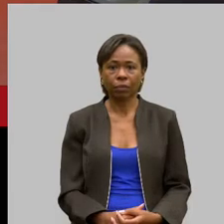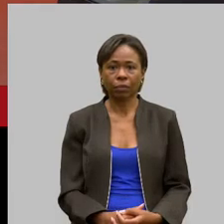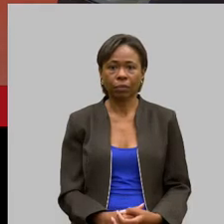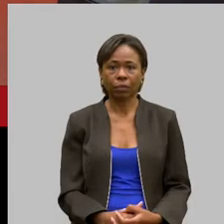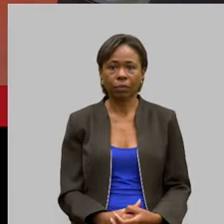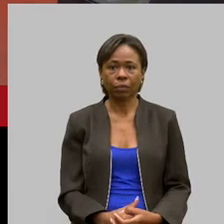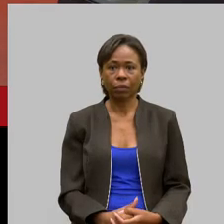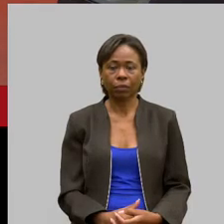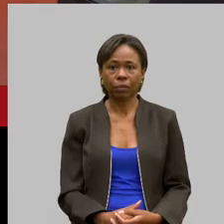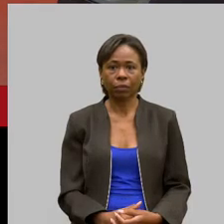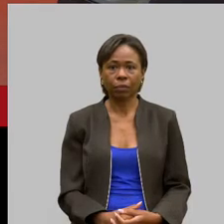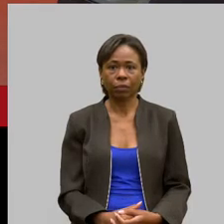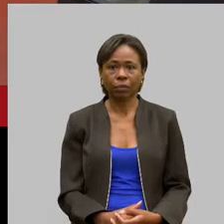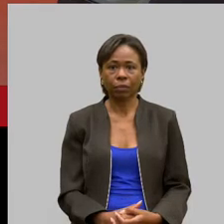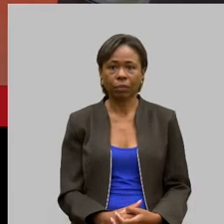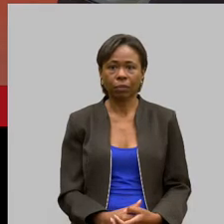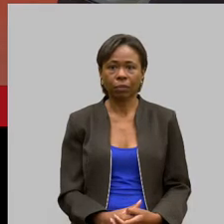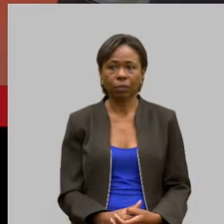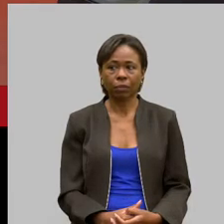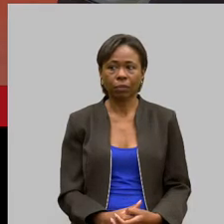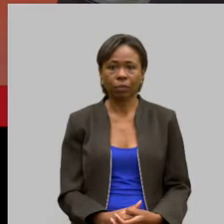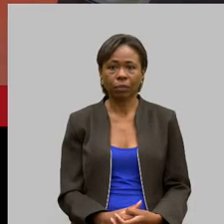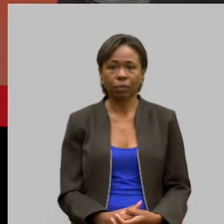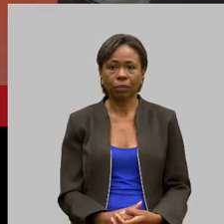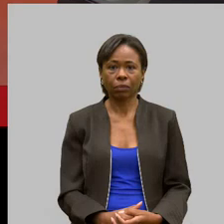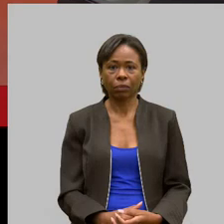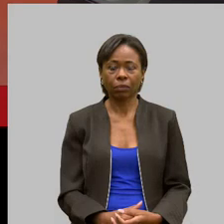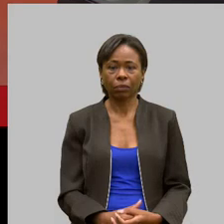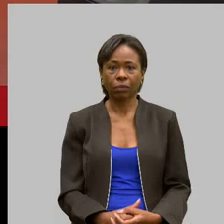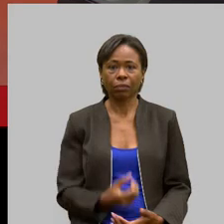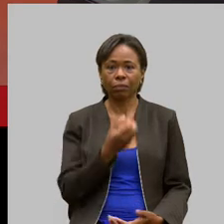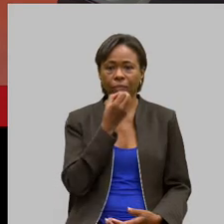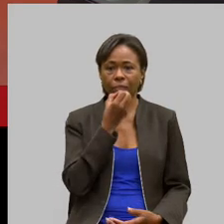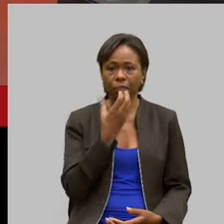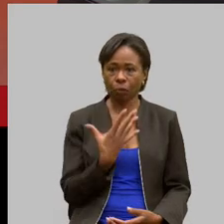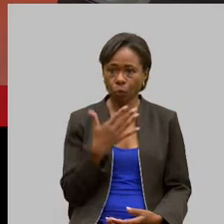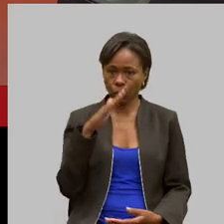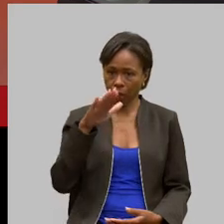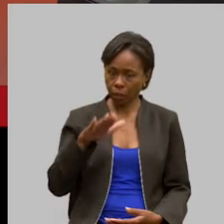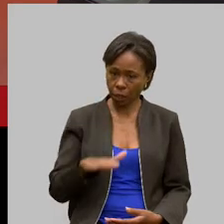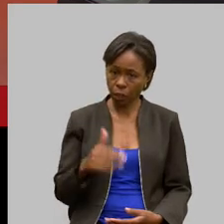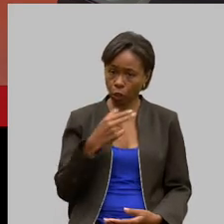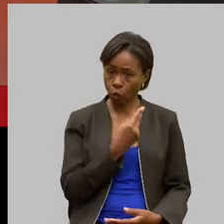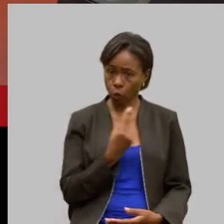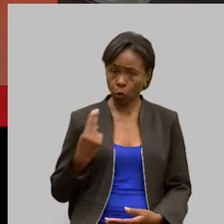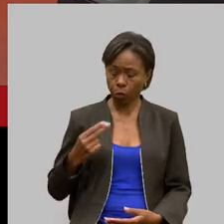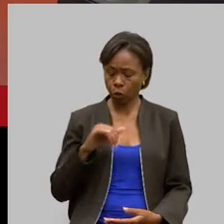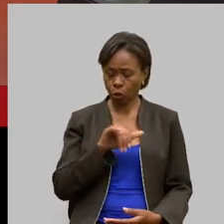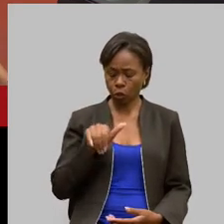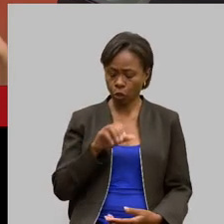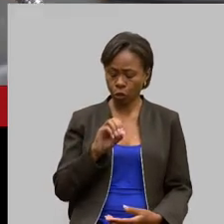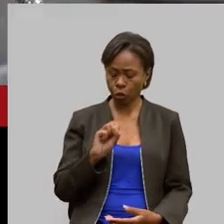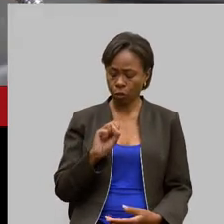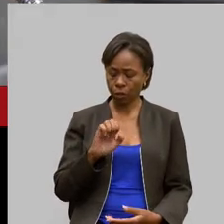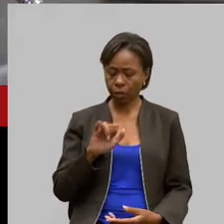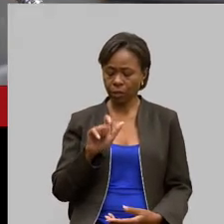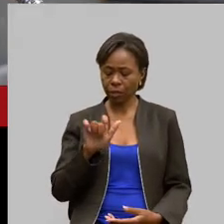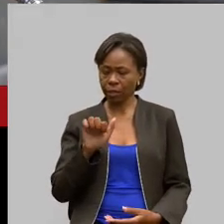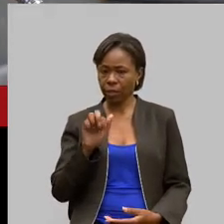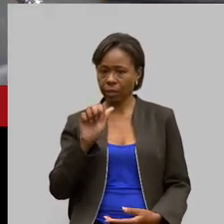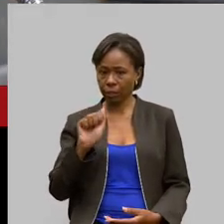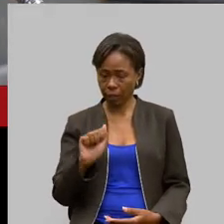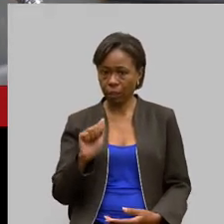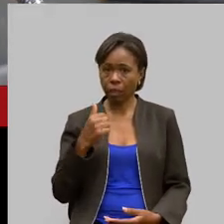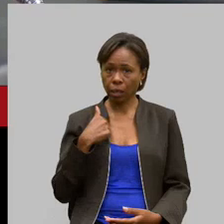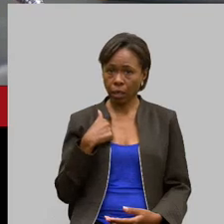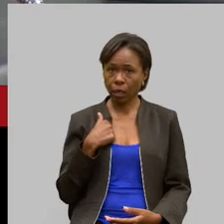a roupa Obrigada boa tarde eh meu nome é jos Leia eu faço parte da associação amiga